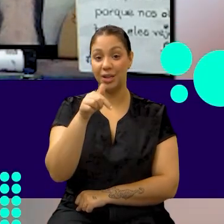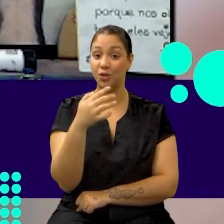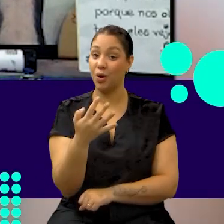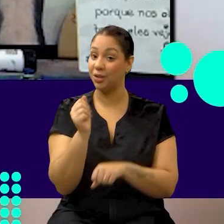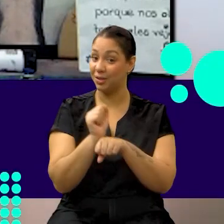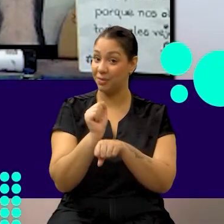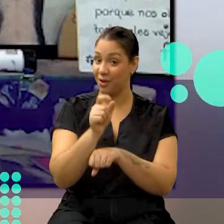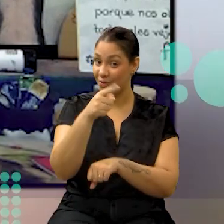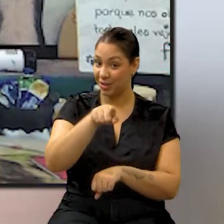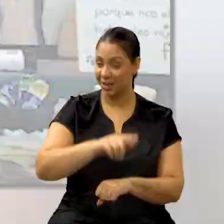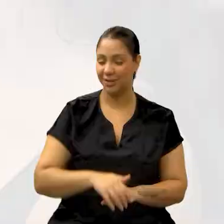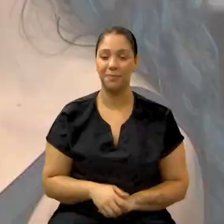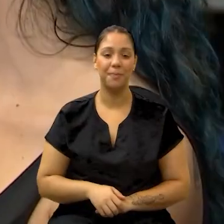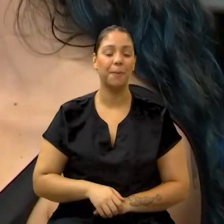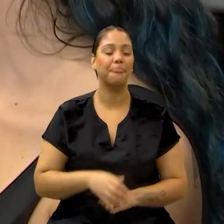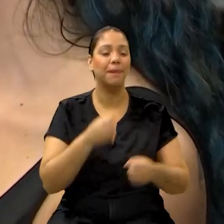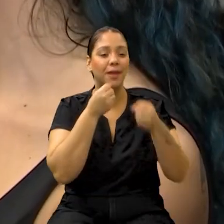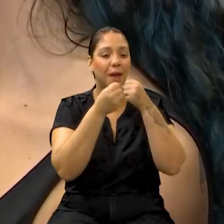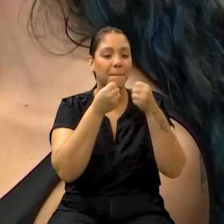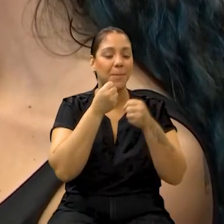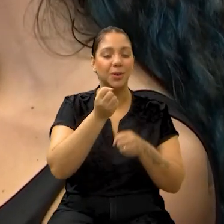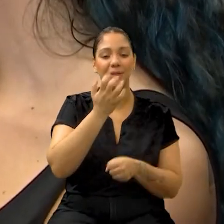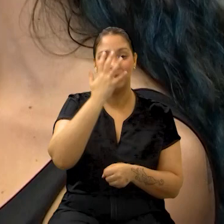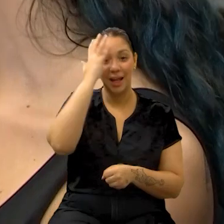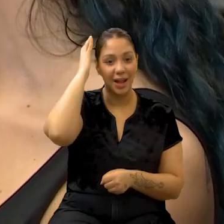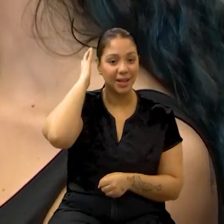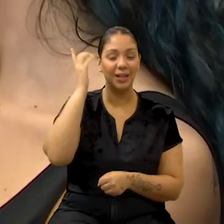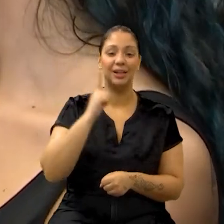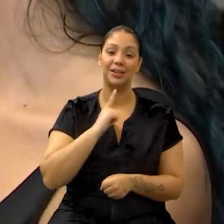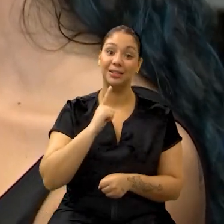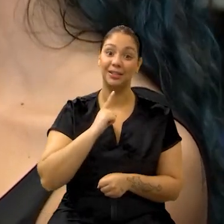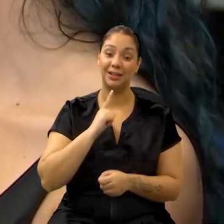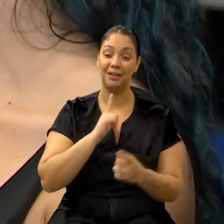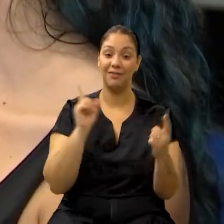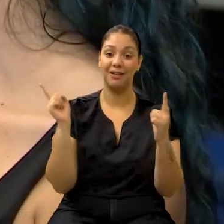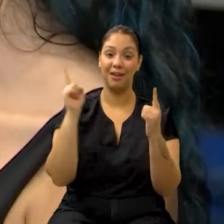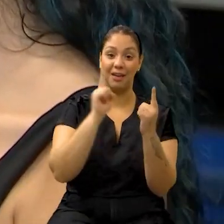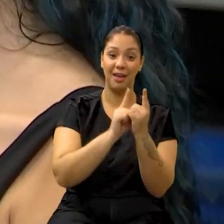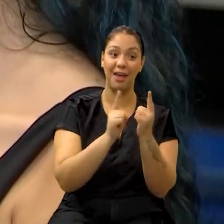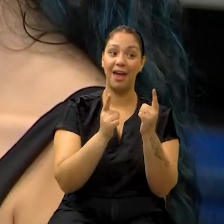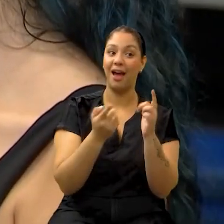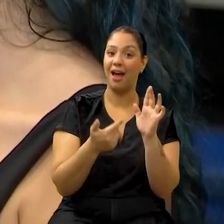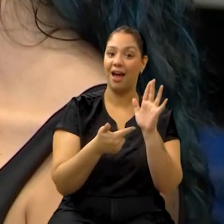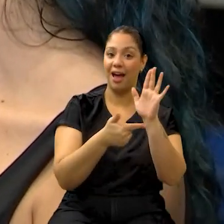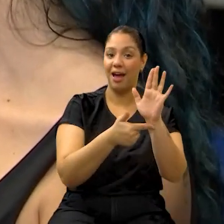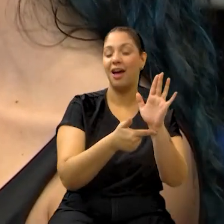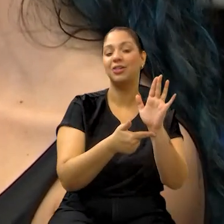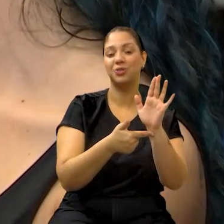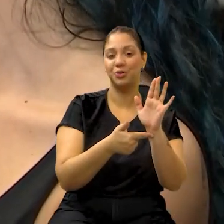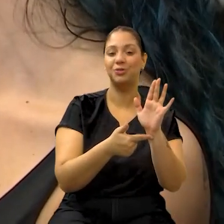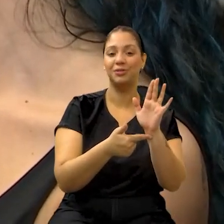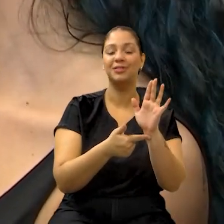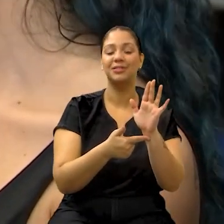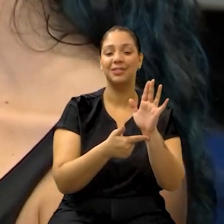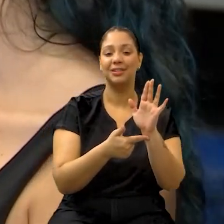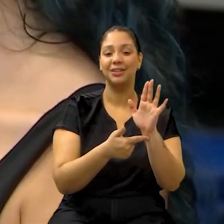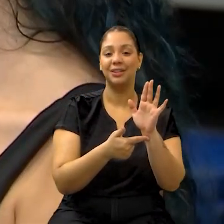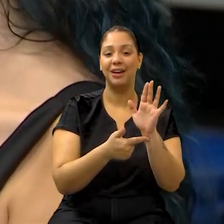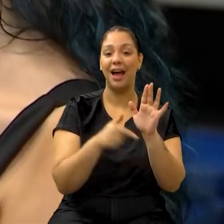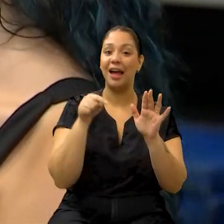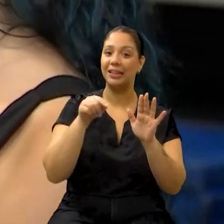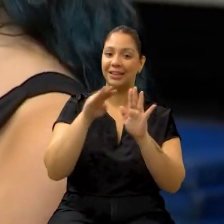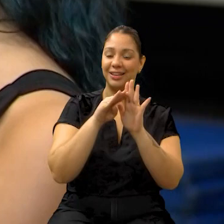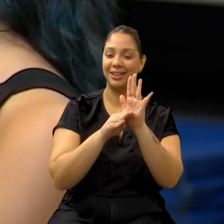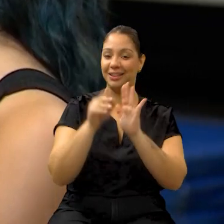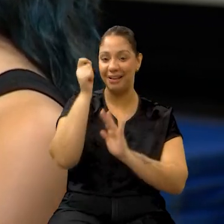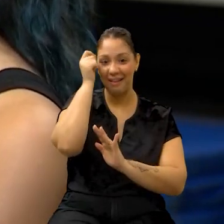11 95 235 9374. Esperamos lá! E a repórter Dalila fez uma contribuição aqui com a nossa agenda cultural e foi conferir